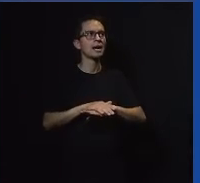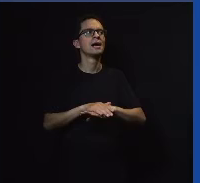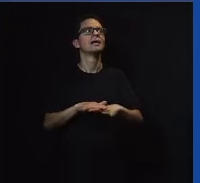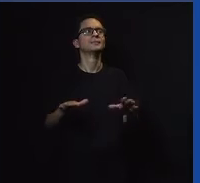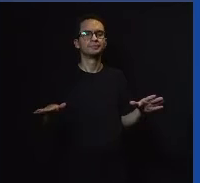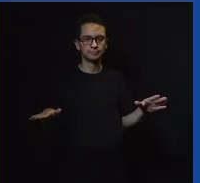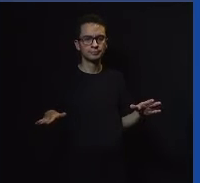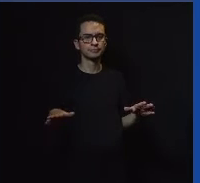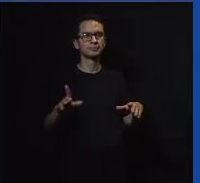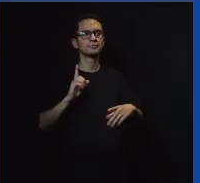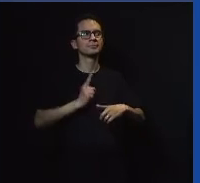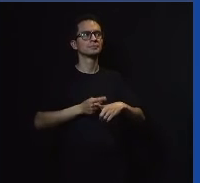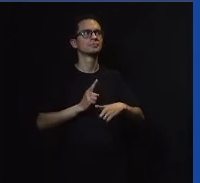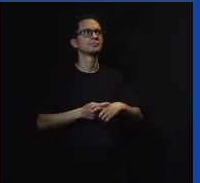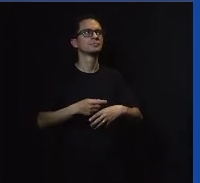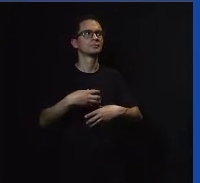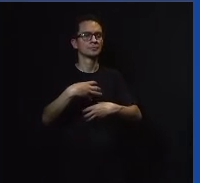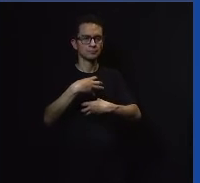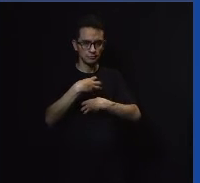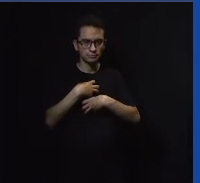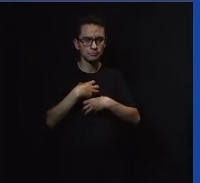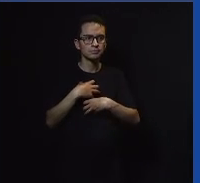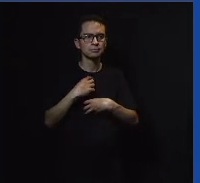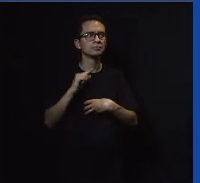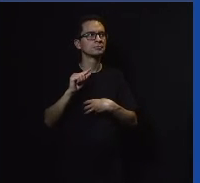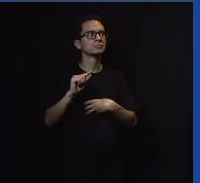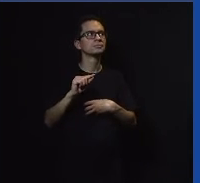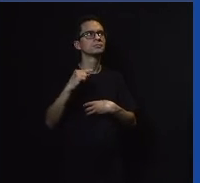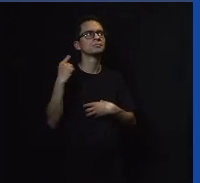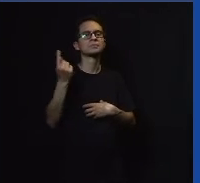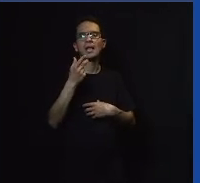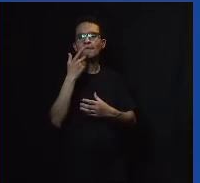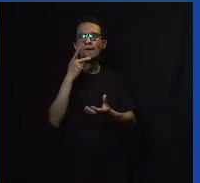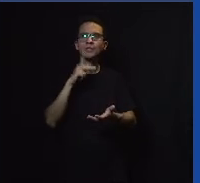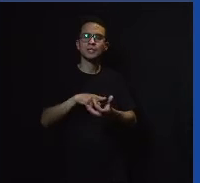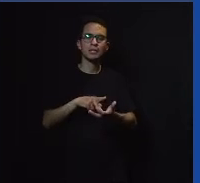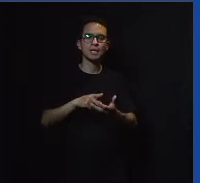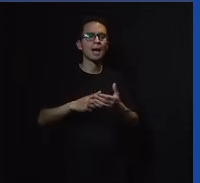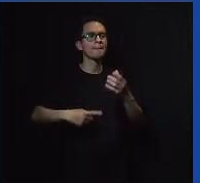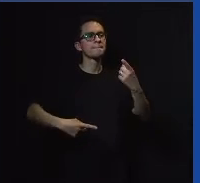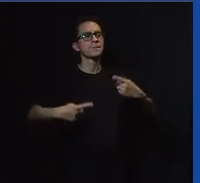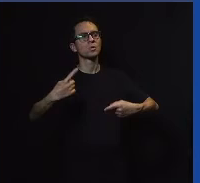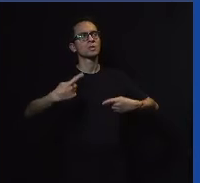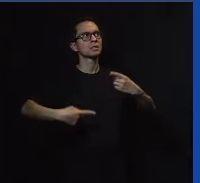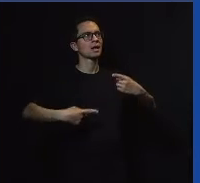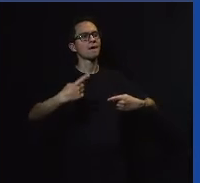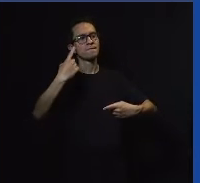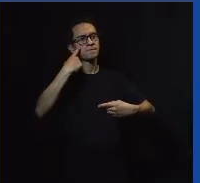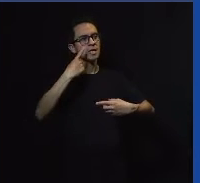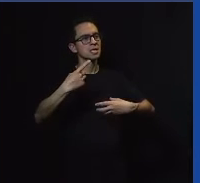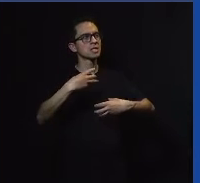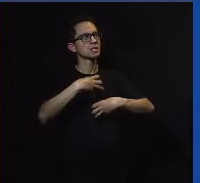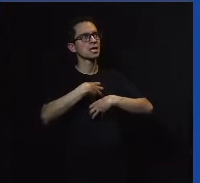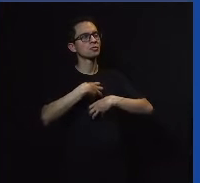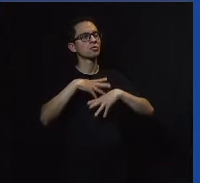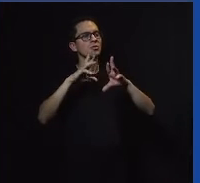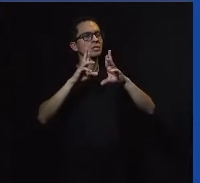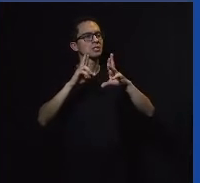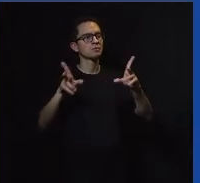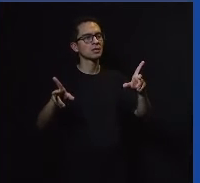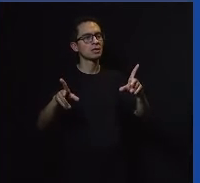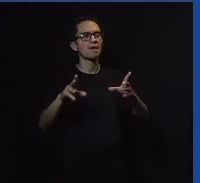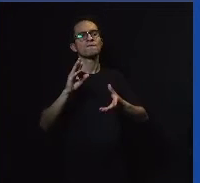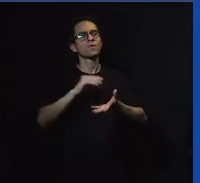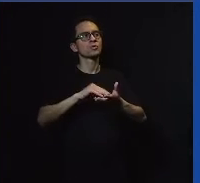e o nosso meio é que faz com que a mensagem da política possa ser vista de uma forma diferente, sem